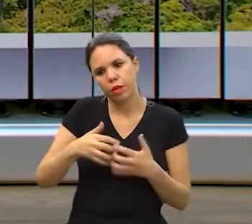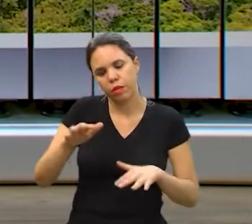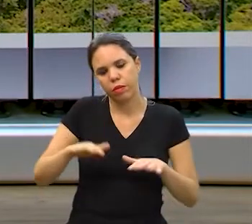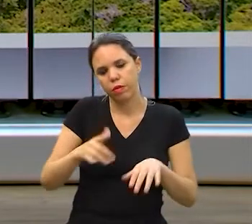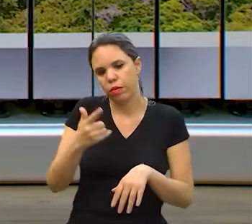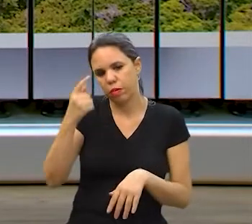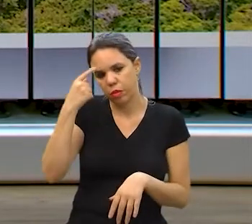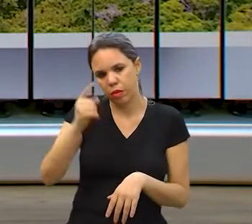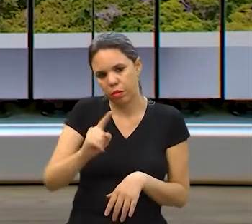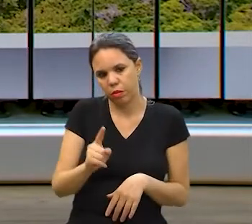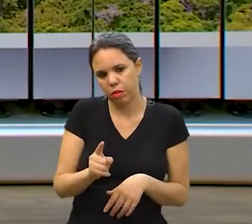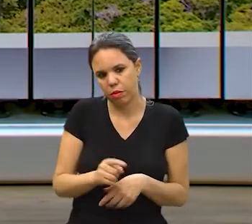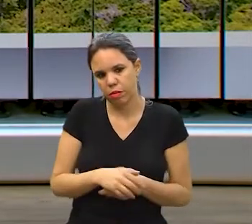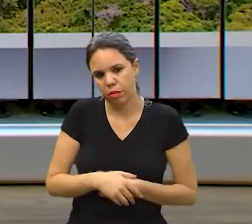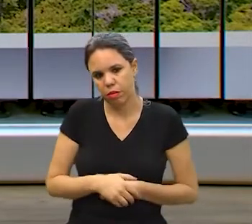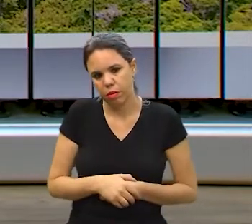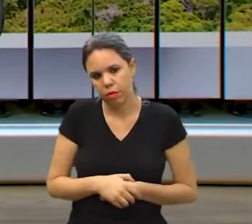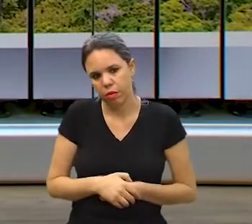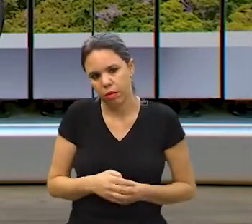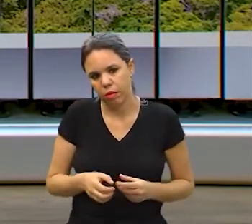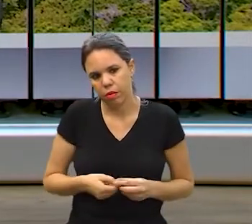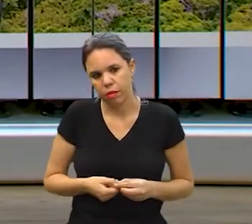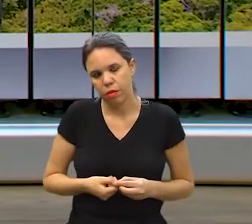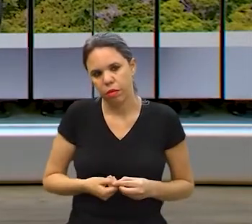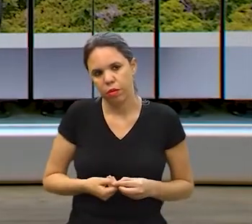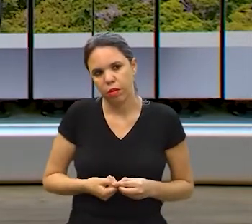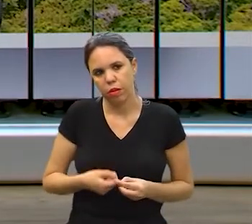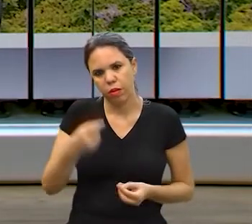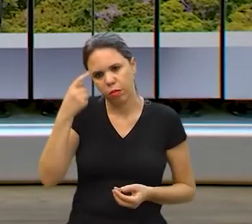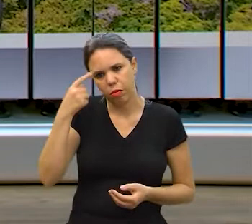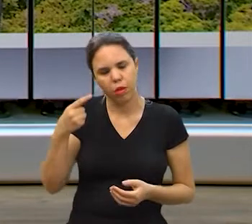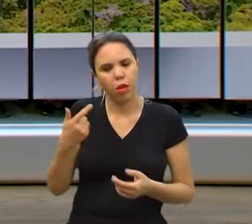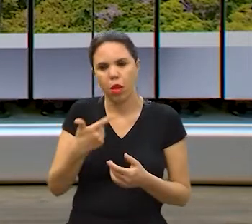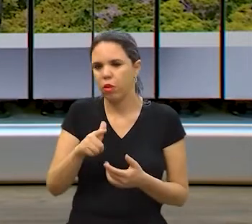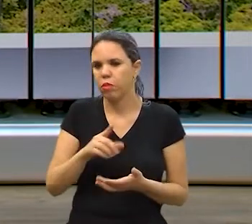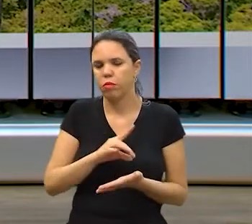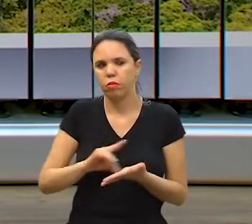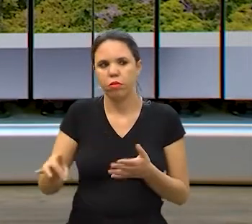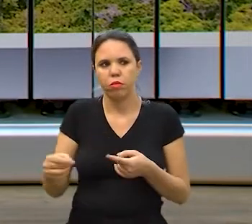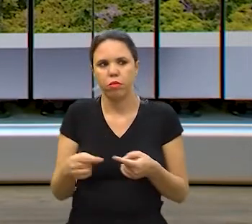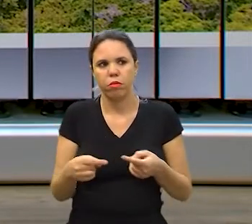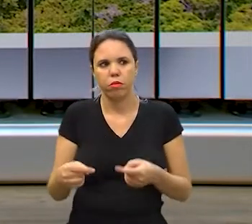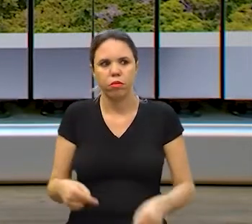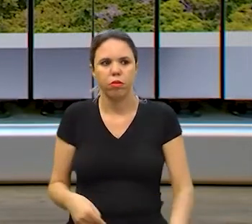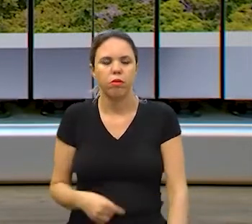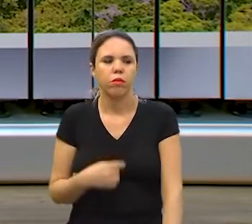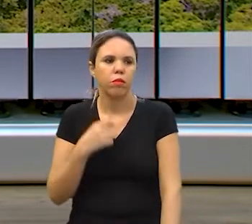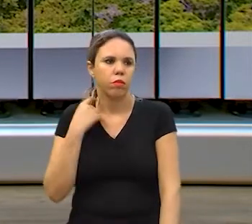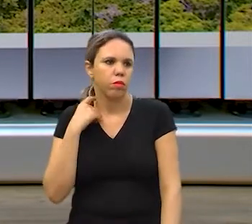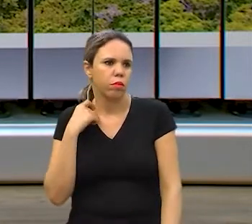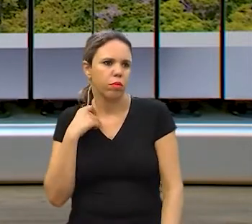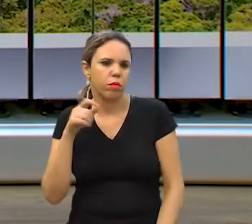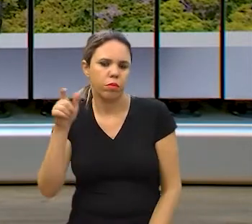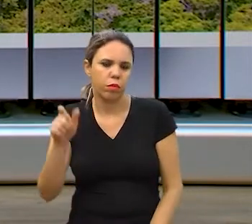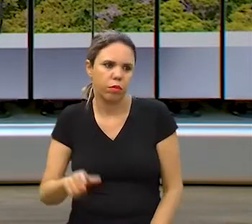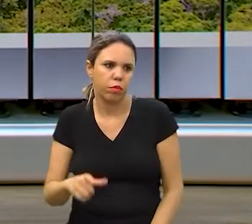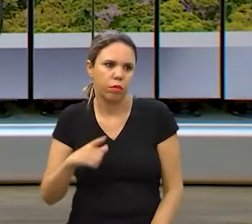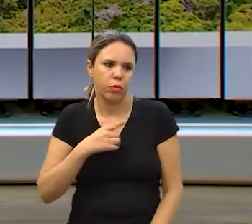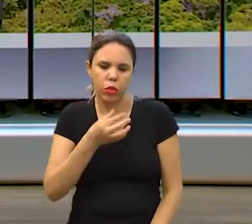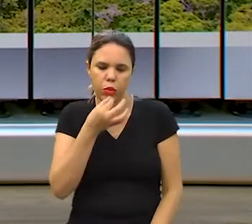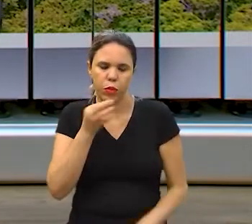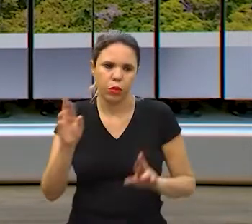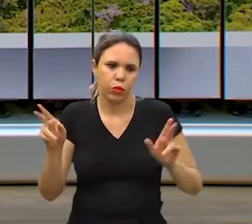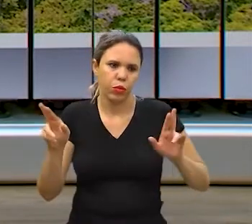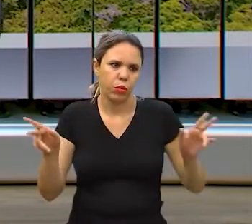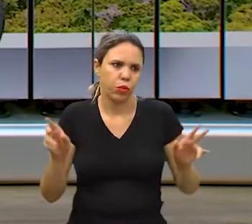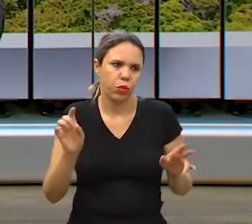outros talvez nem pensem isso exatamente de mim, mas eu penso que eu não tenho inimigos, eu não tenho inimigo político. Eu tenho uma pessoa que tem